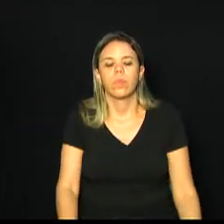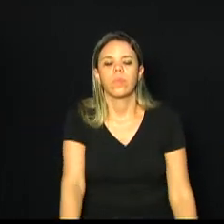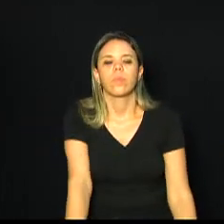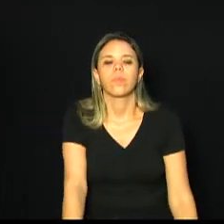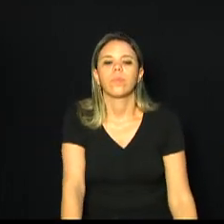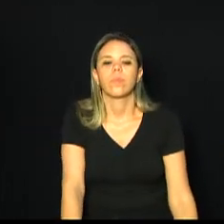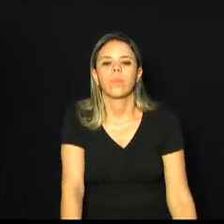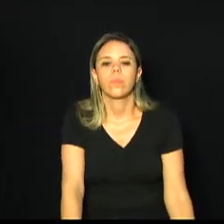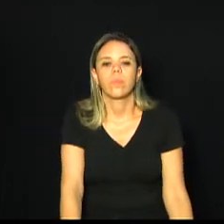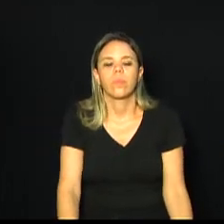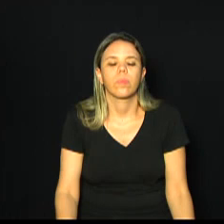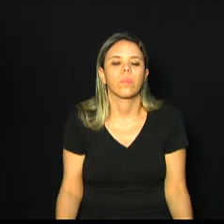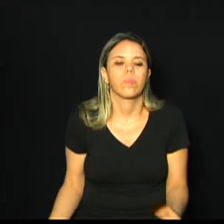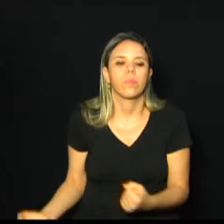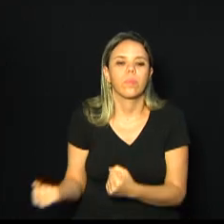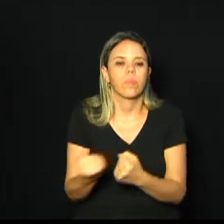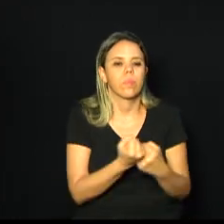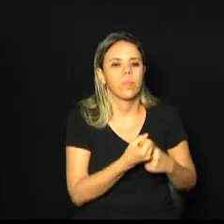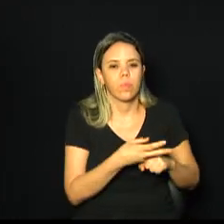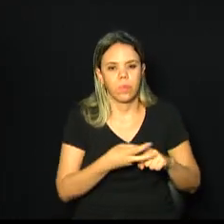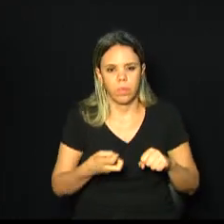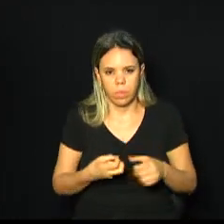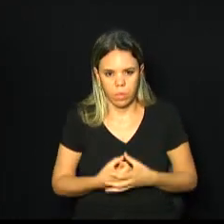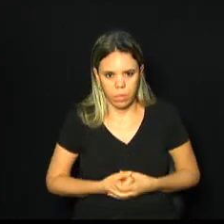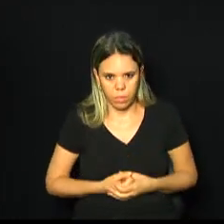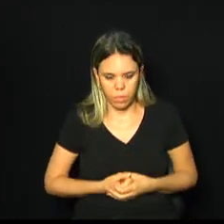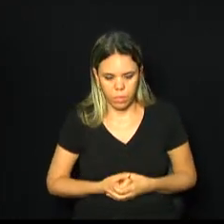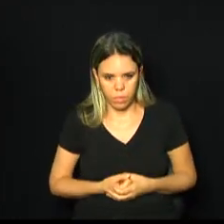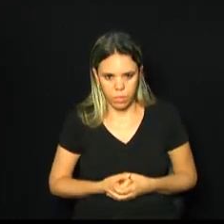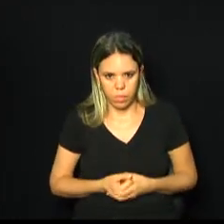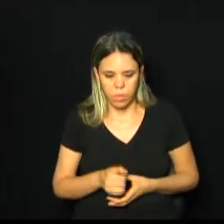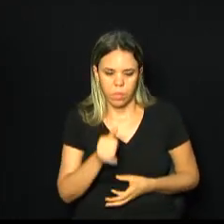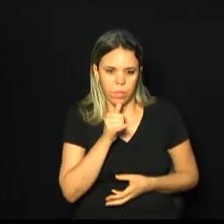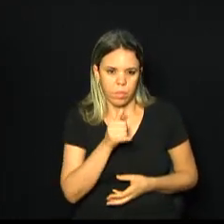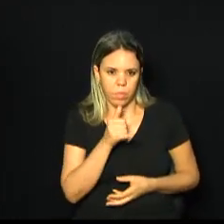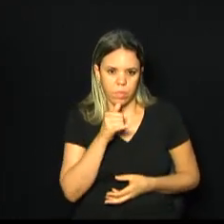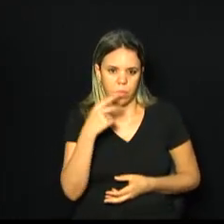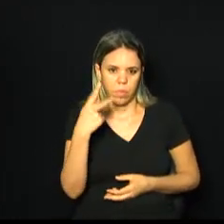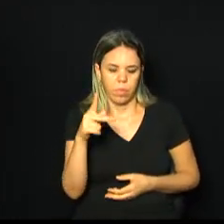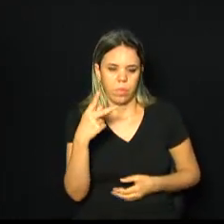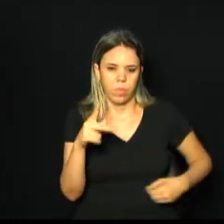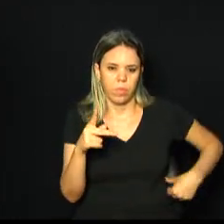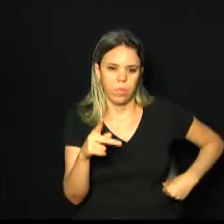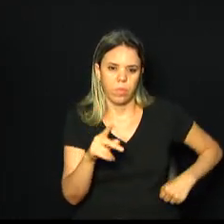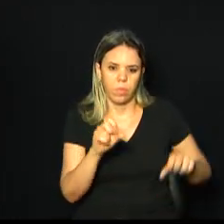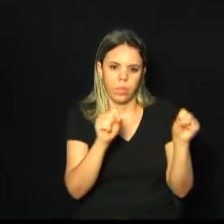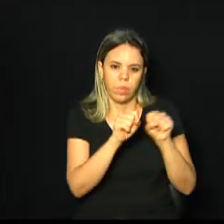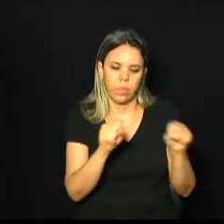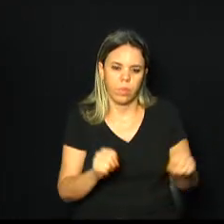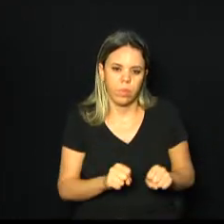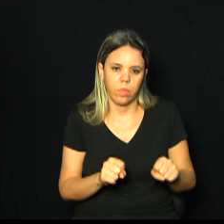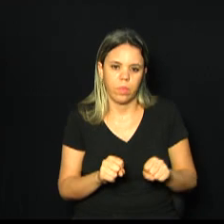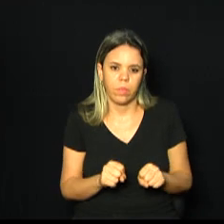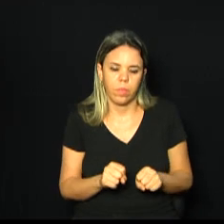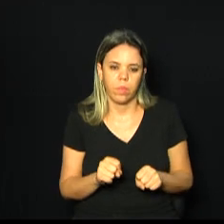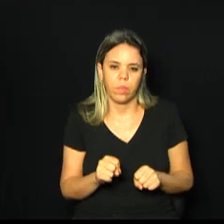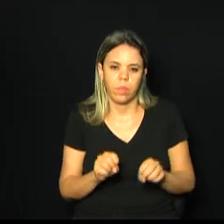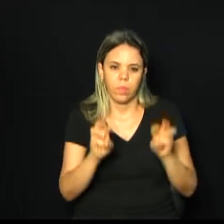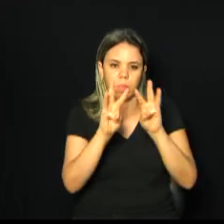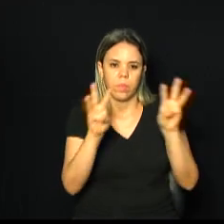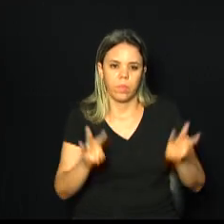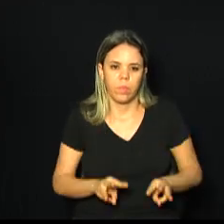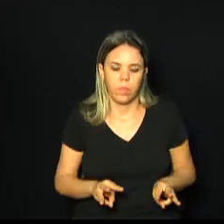que dão suporte aos aplicativos. Né? Por exemplo, o seu sistema operacional, seja o Windows ou o